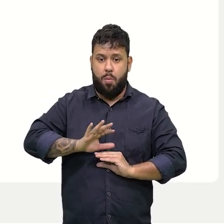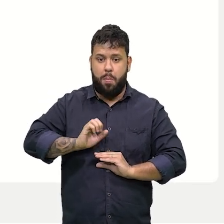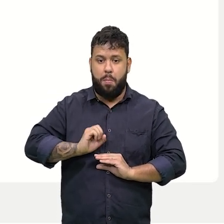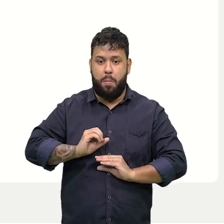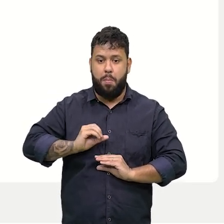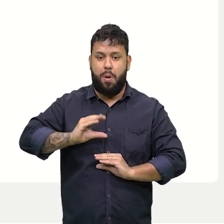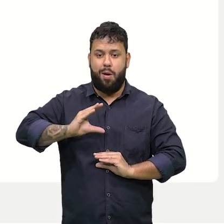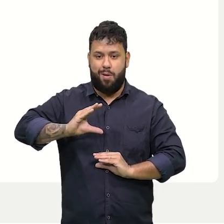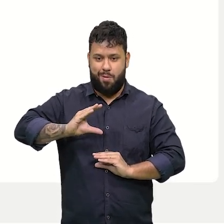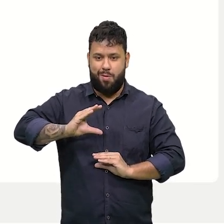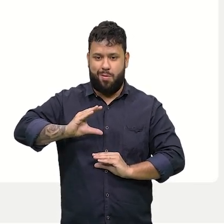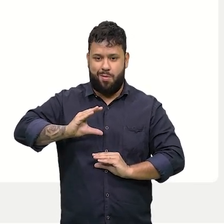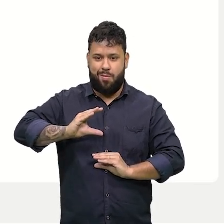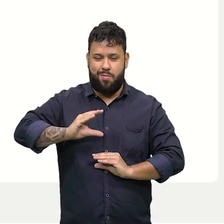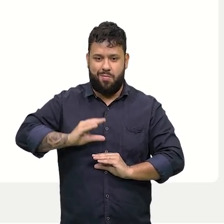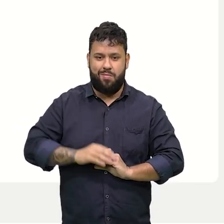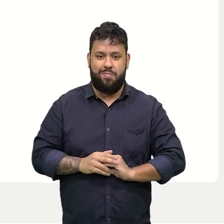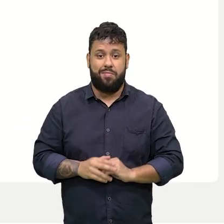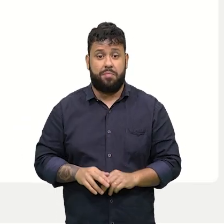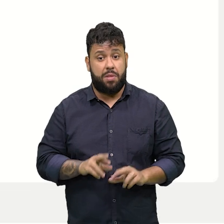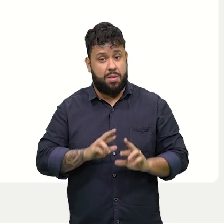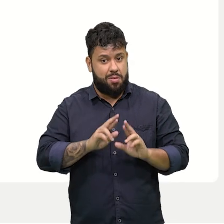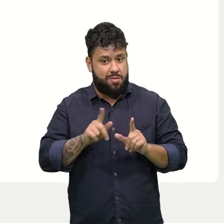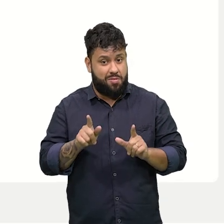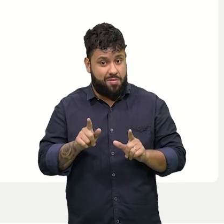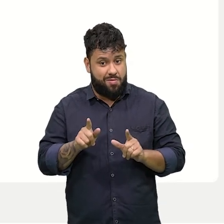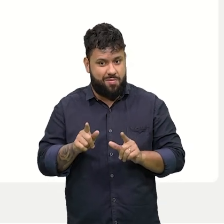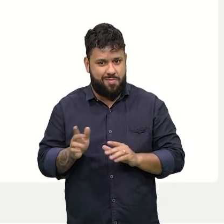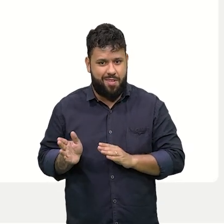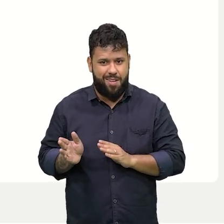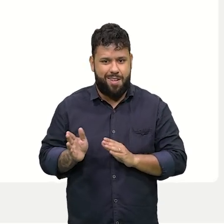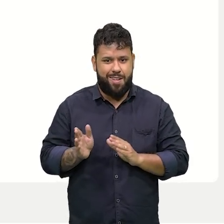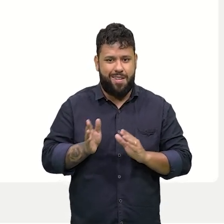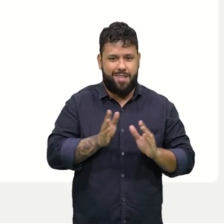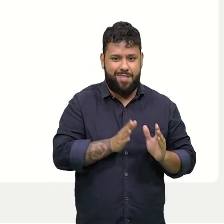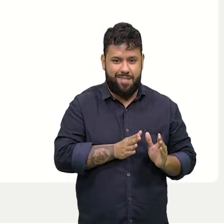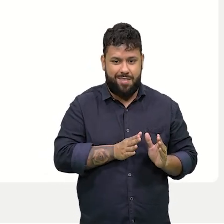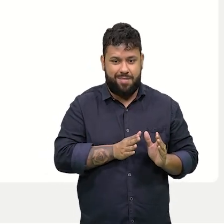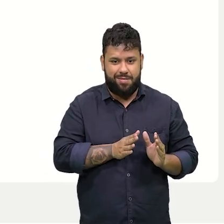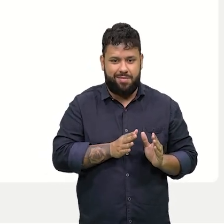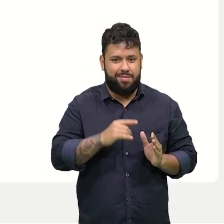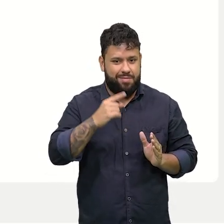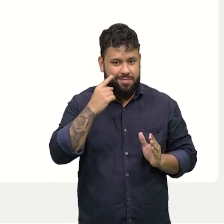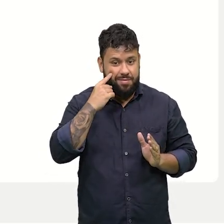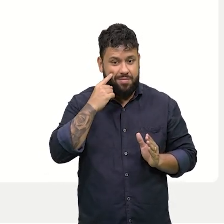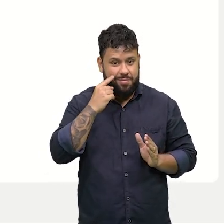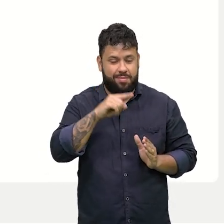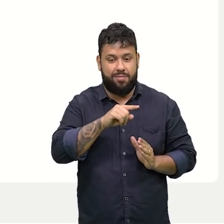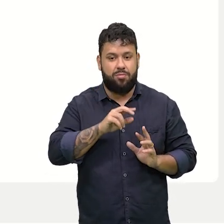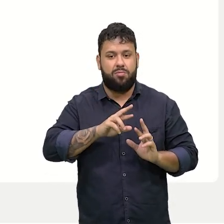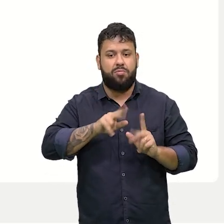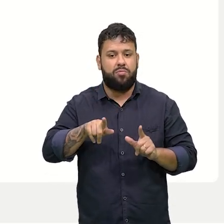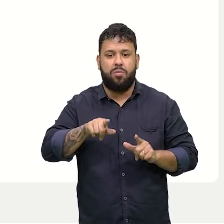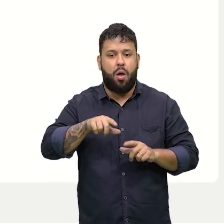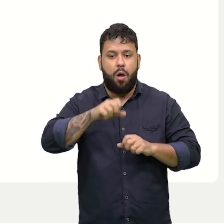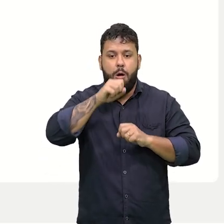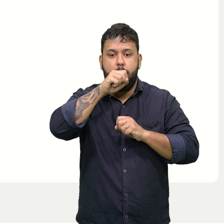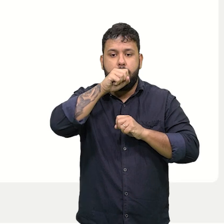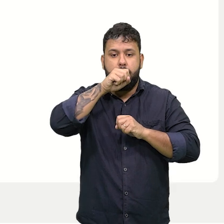Não, aqui na nossa direita, vou botar um outro